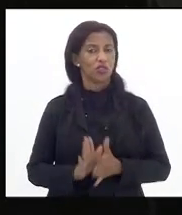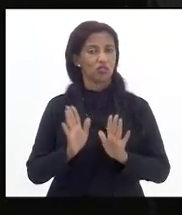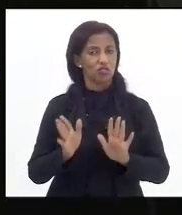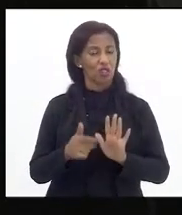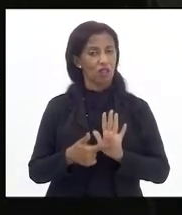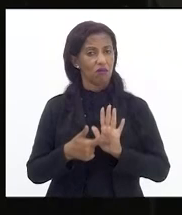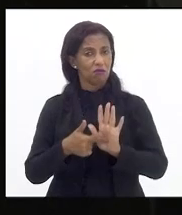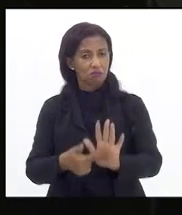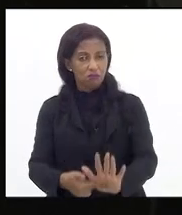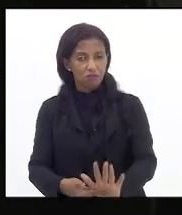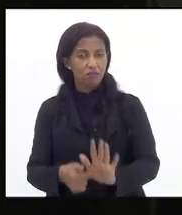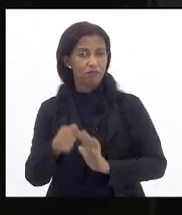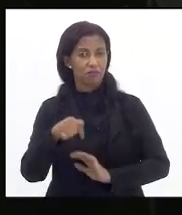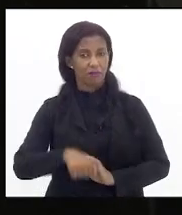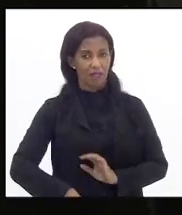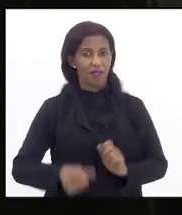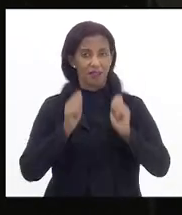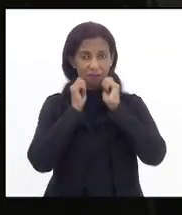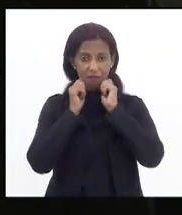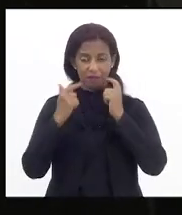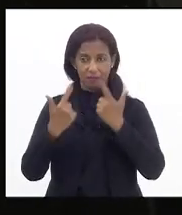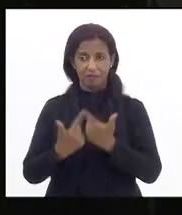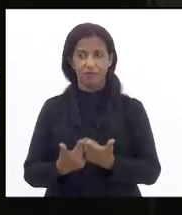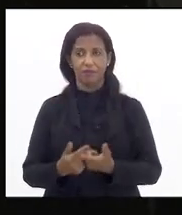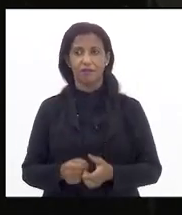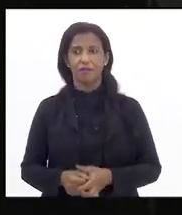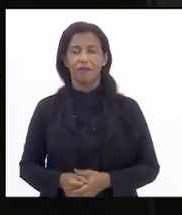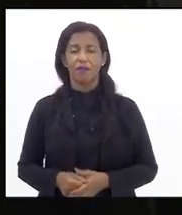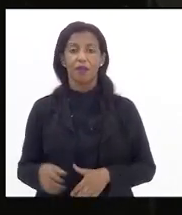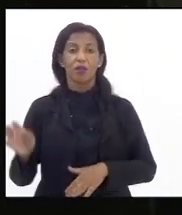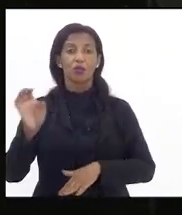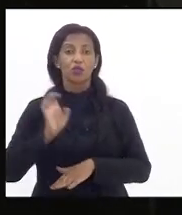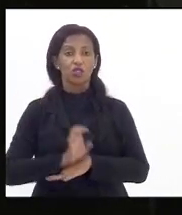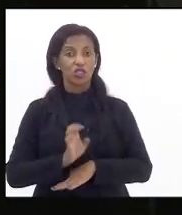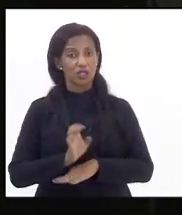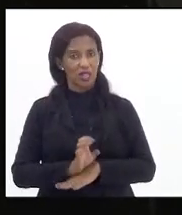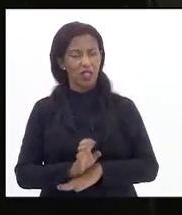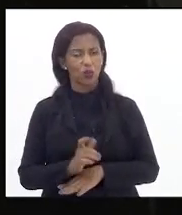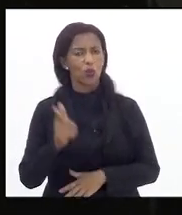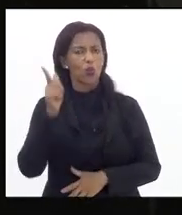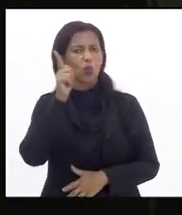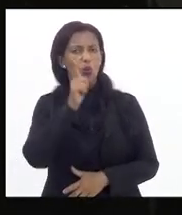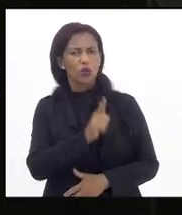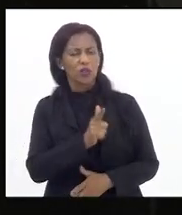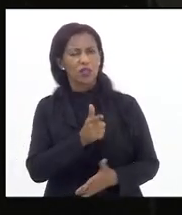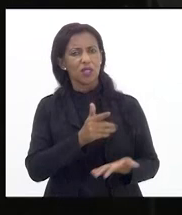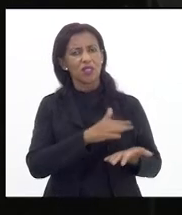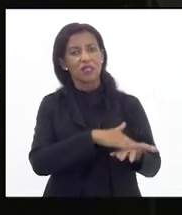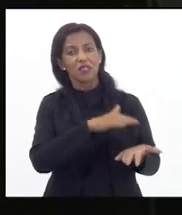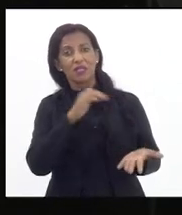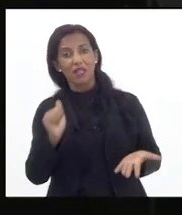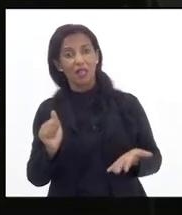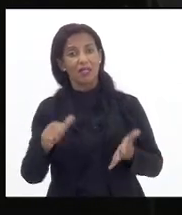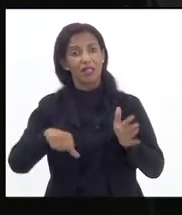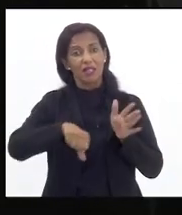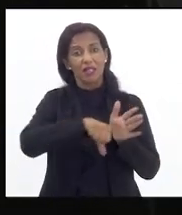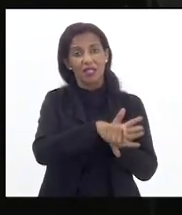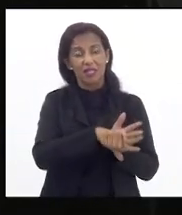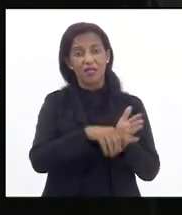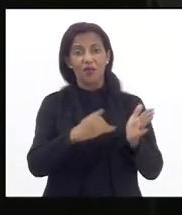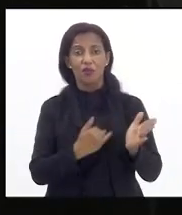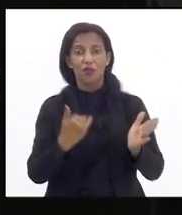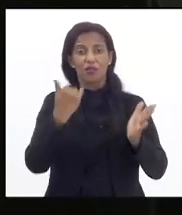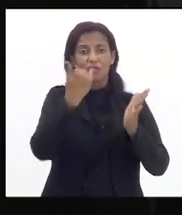apresentadas dentro dessa casa para que o estado saísse da crise e foi em